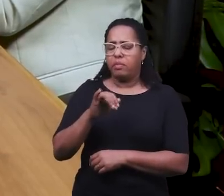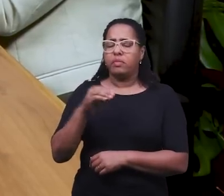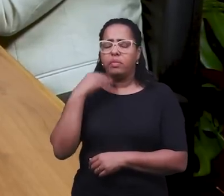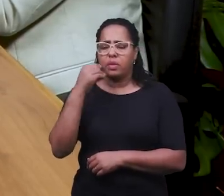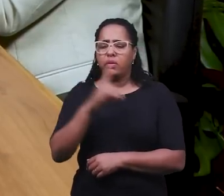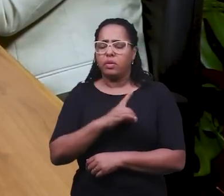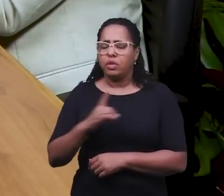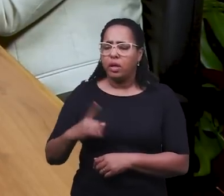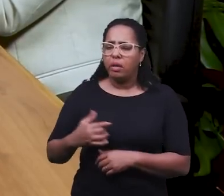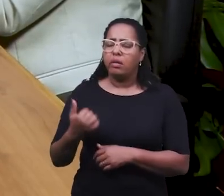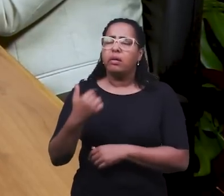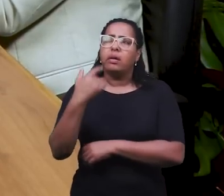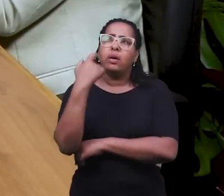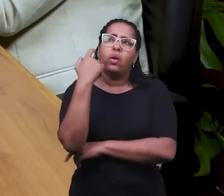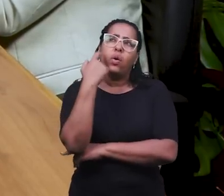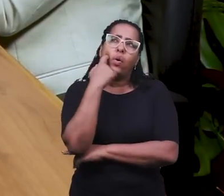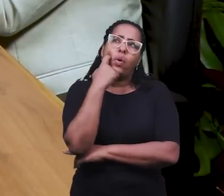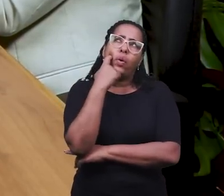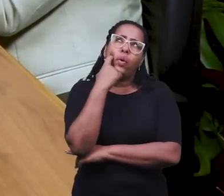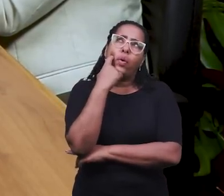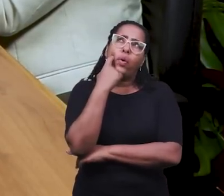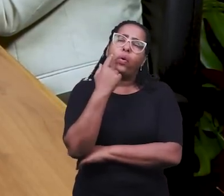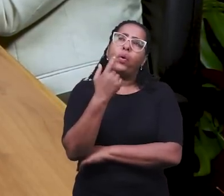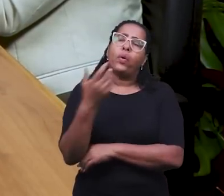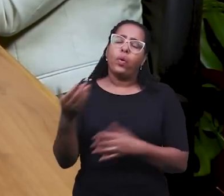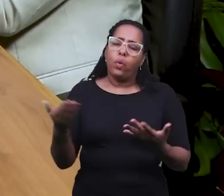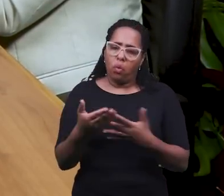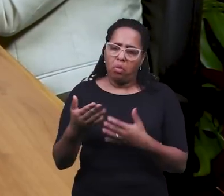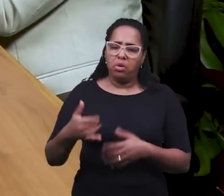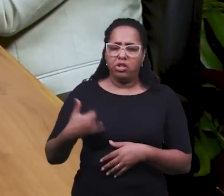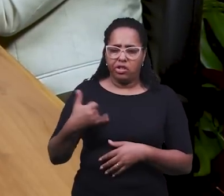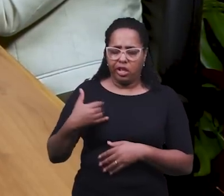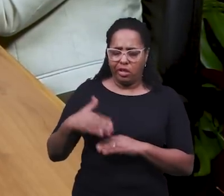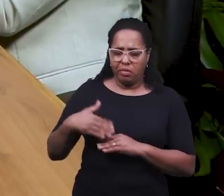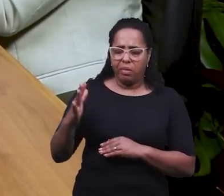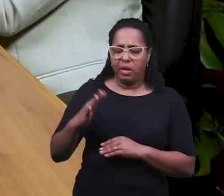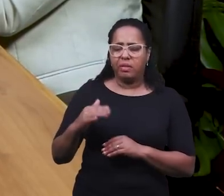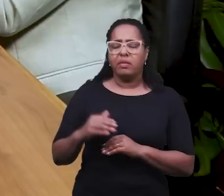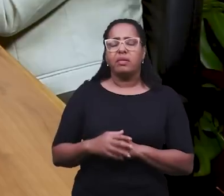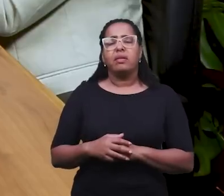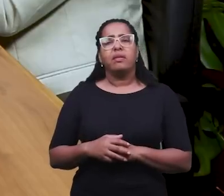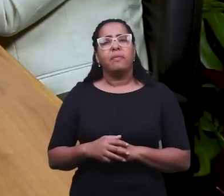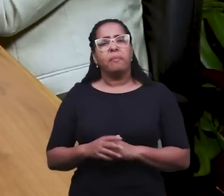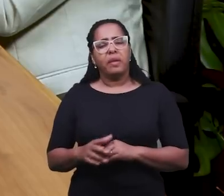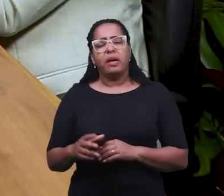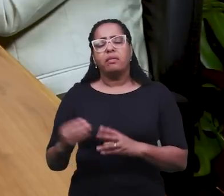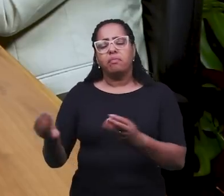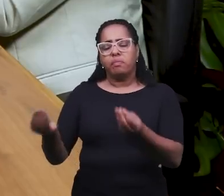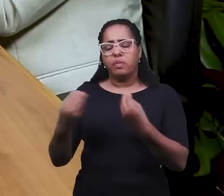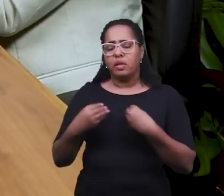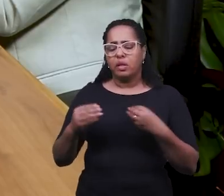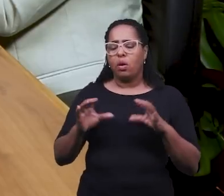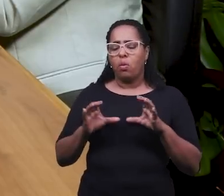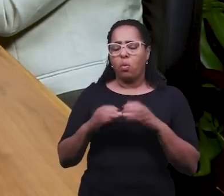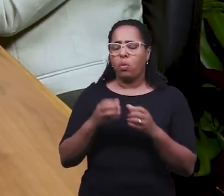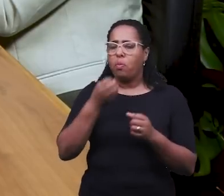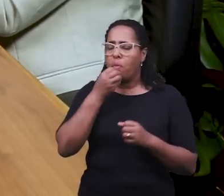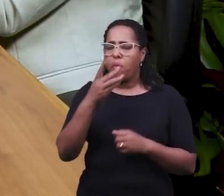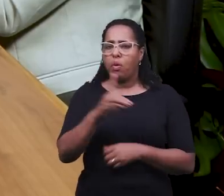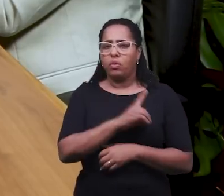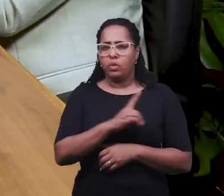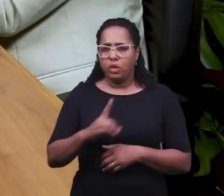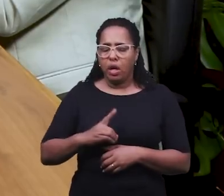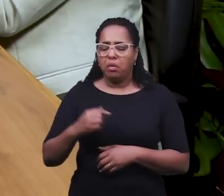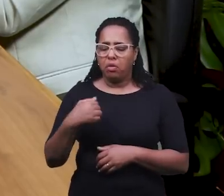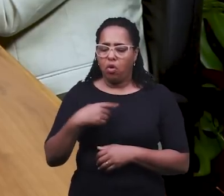Janeiro. Diácono. Rapaz, eu posso ser... Hoje eu tô, né? Eu tô mais velho e tal, mas posso ser diácono? Me dá um grupo bom